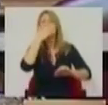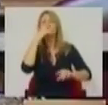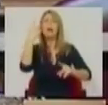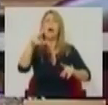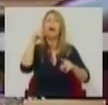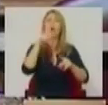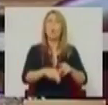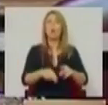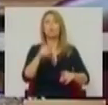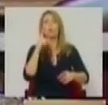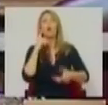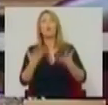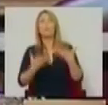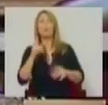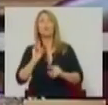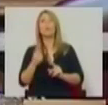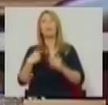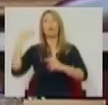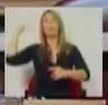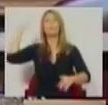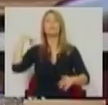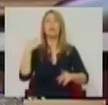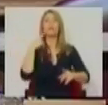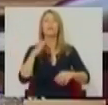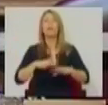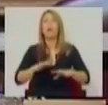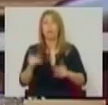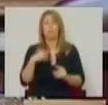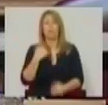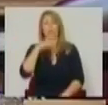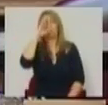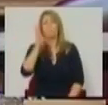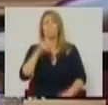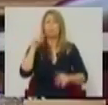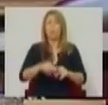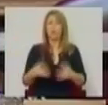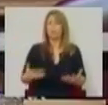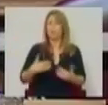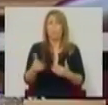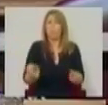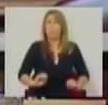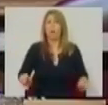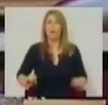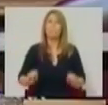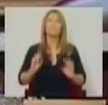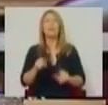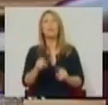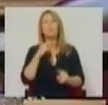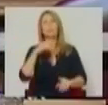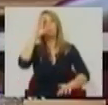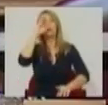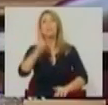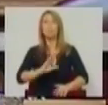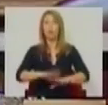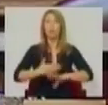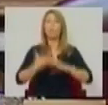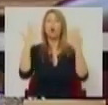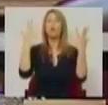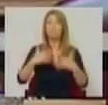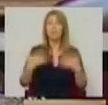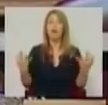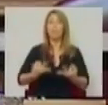face àquilo que foi executado no passado. Nós sabemos que esses cortes não irão existir. A questão aqui é de saber se os reforços orçamentais serão